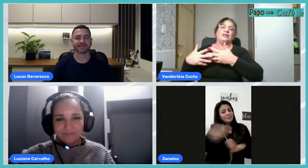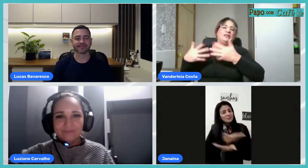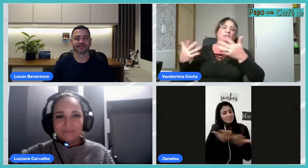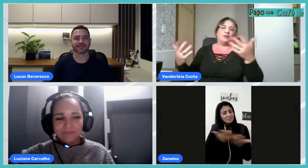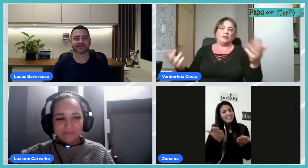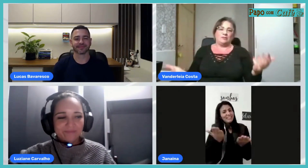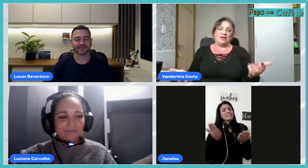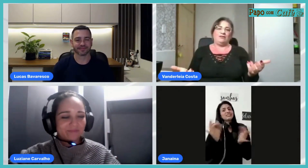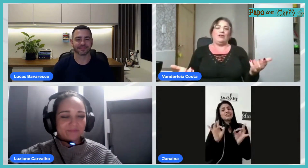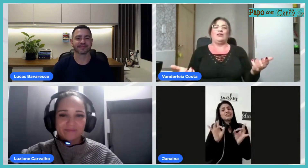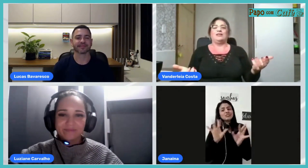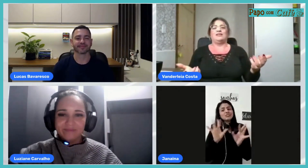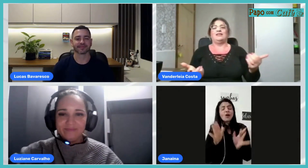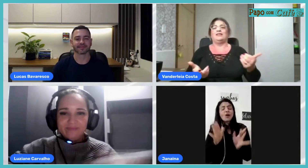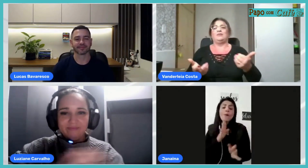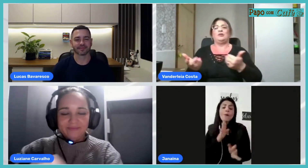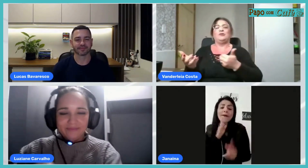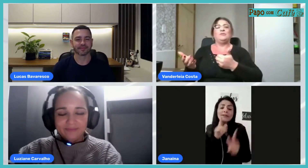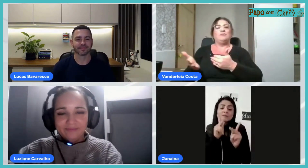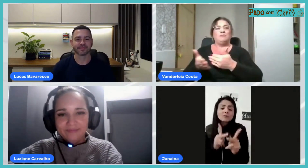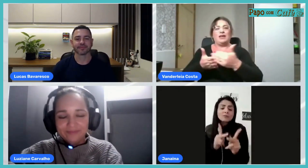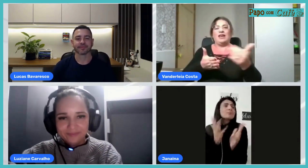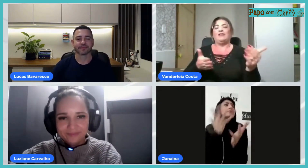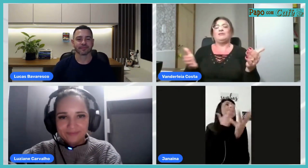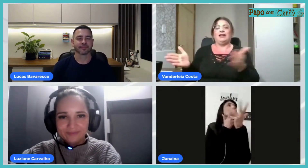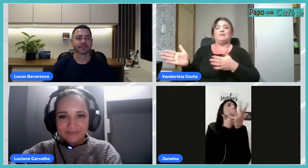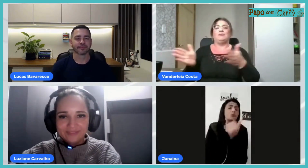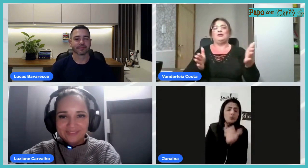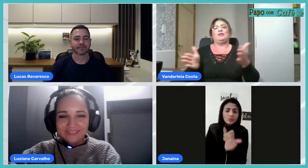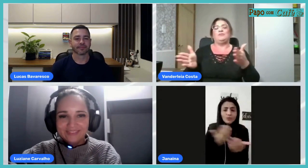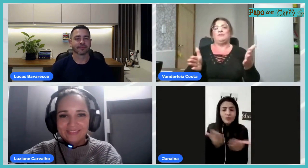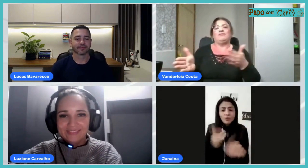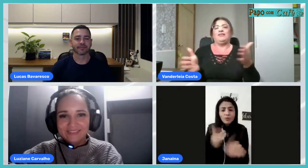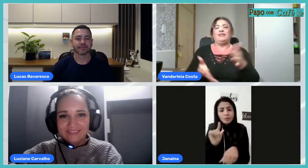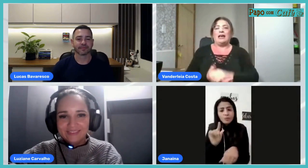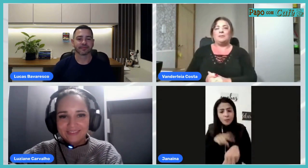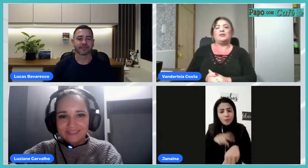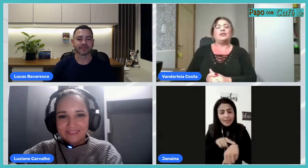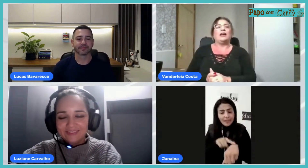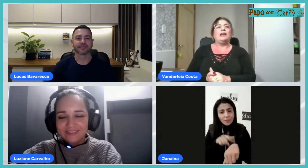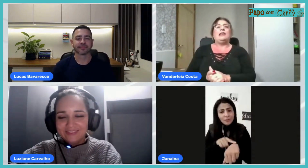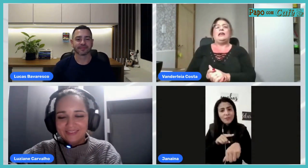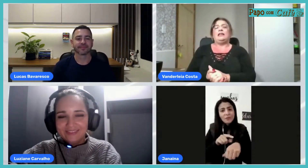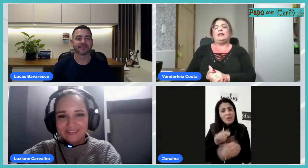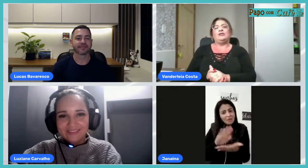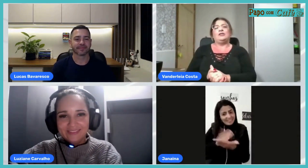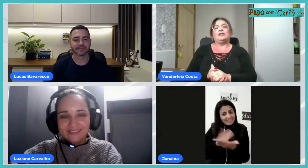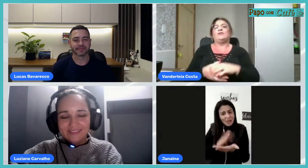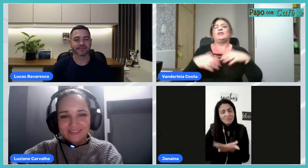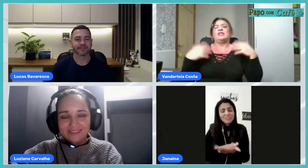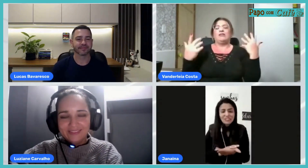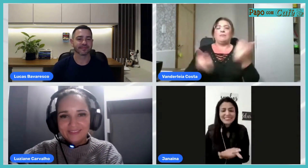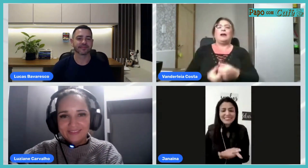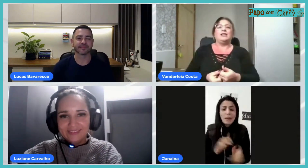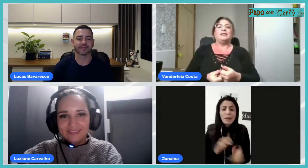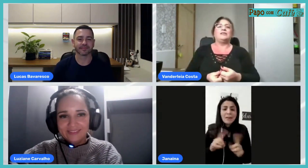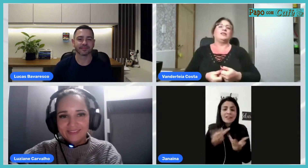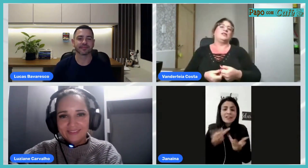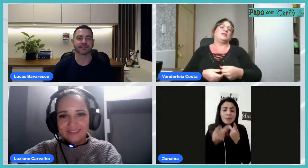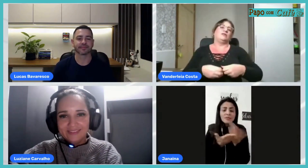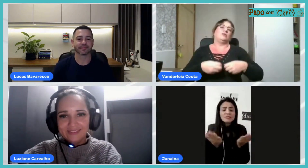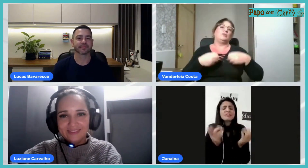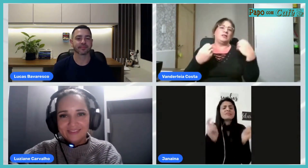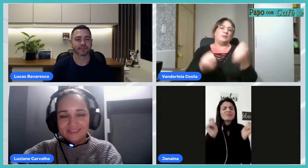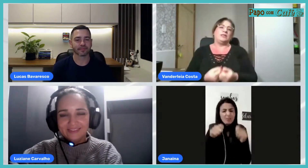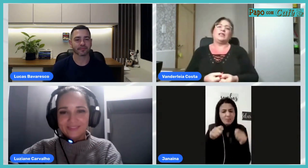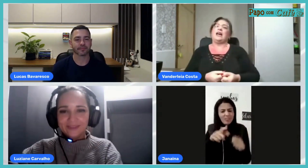tenho conhecido pessoas maravilhosas nesse meu pequeno tempo de intérprete, né? Então eu digo assim, ó, vocês são capazes,